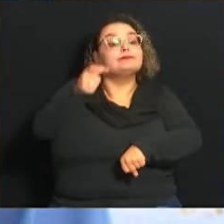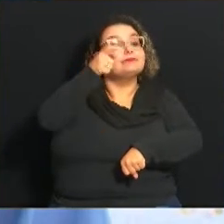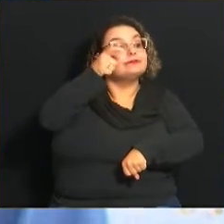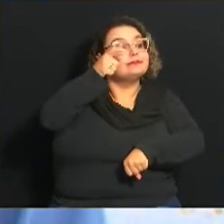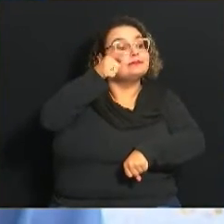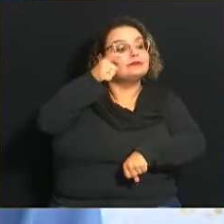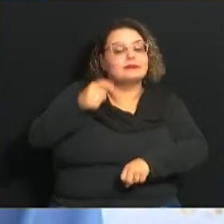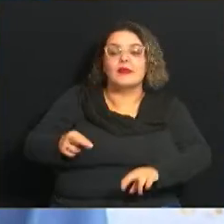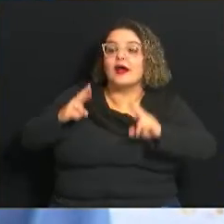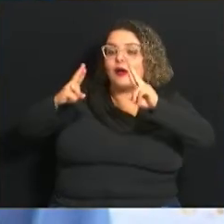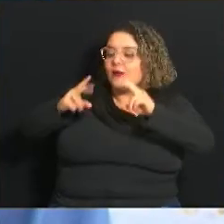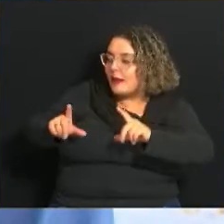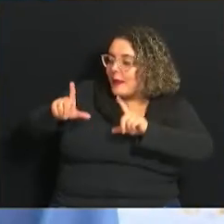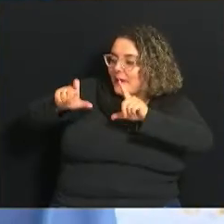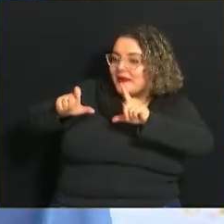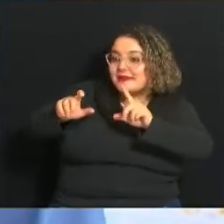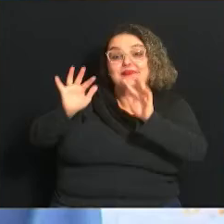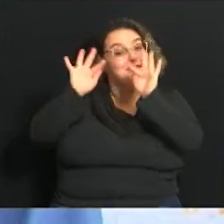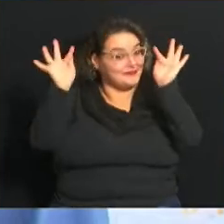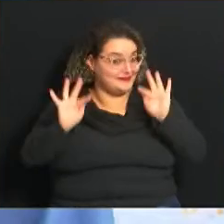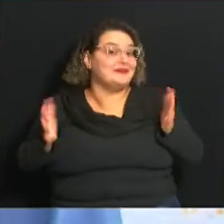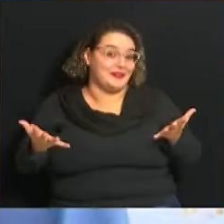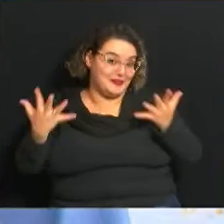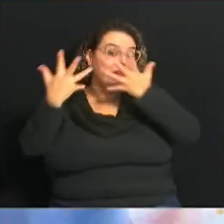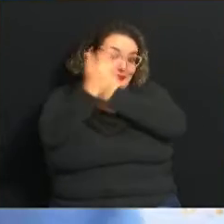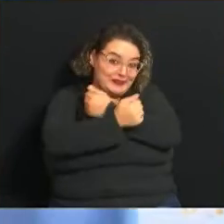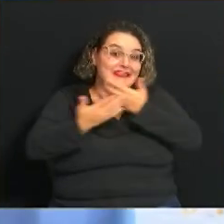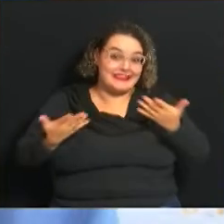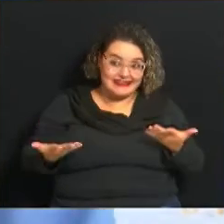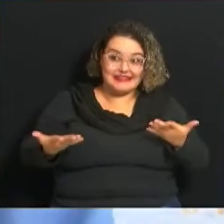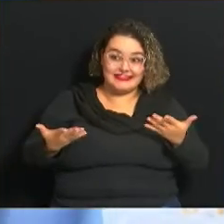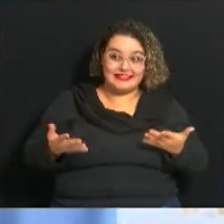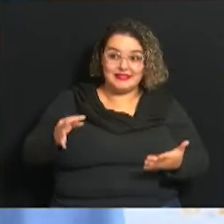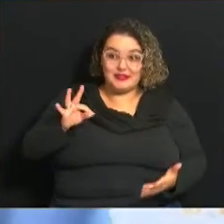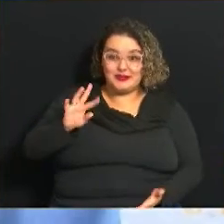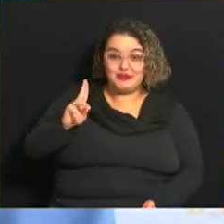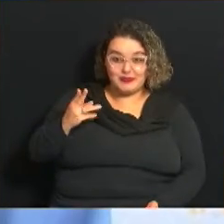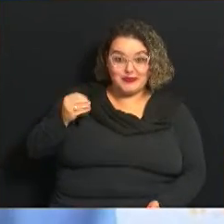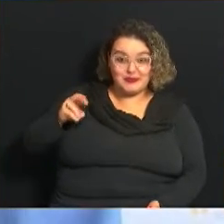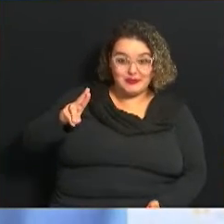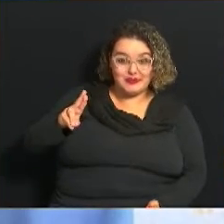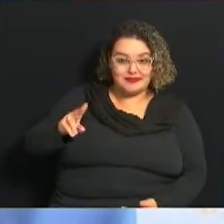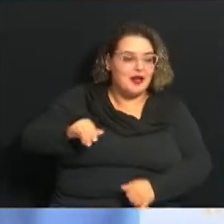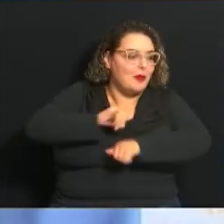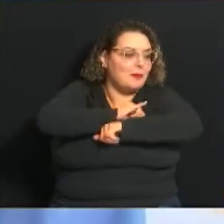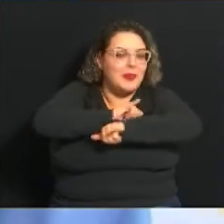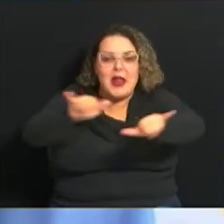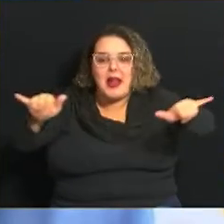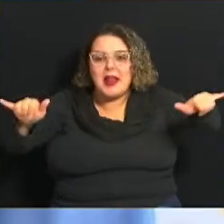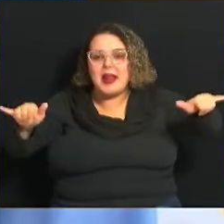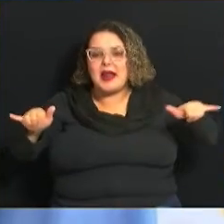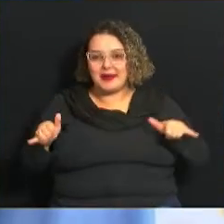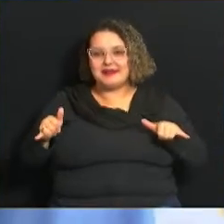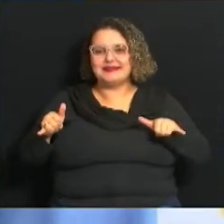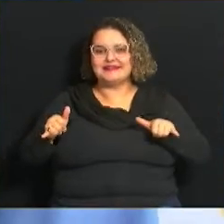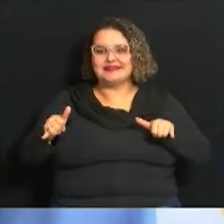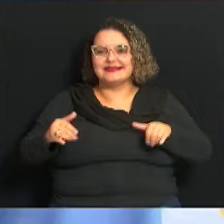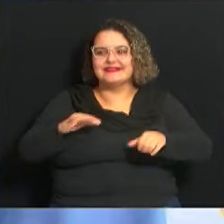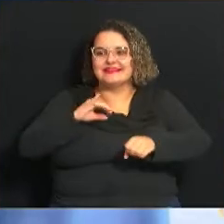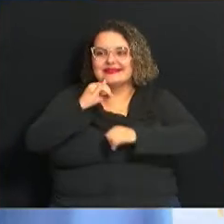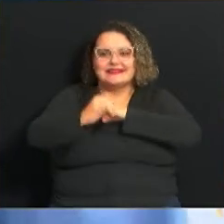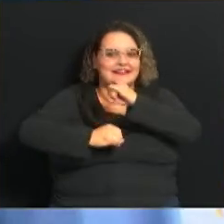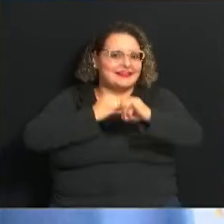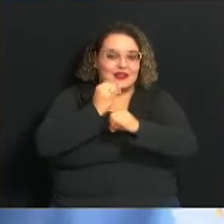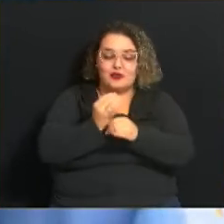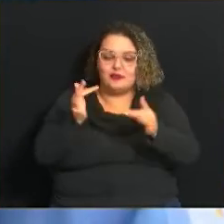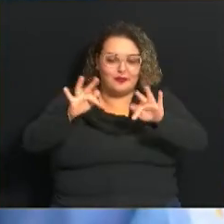foto muito feliz, inclusive, bonita foto do Thor assistindo o jogo. Essa foto viralizou, né? E aí chegou na gente, logo após o fim do